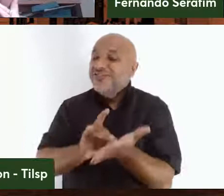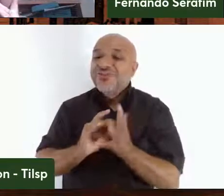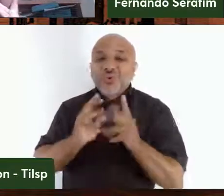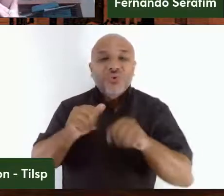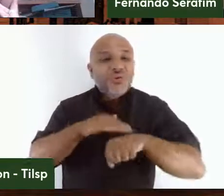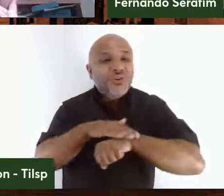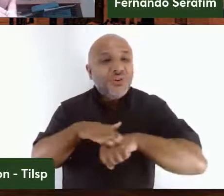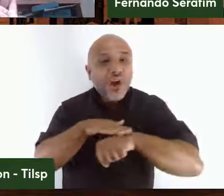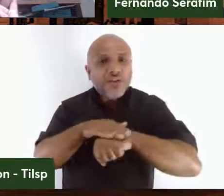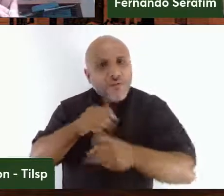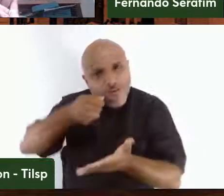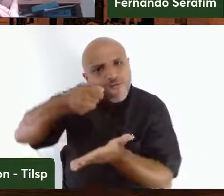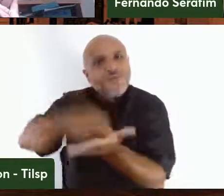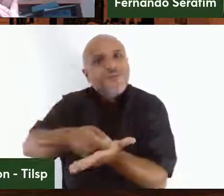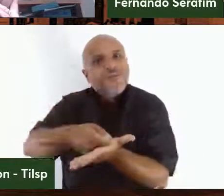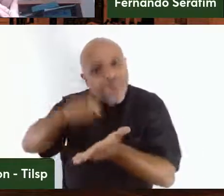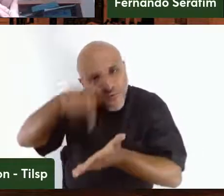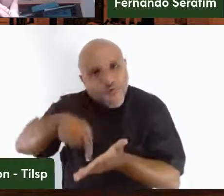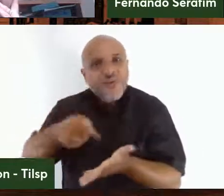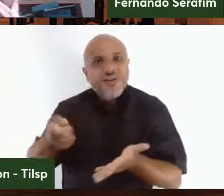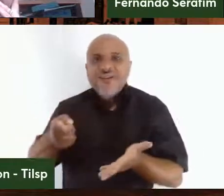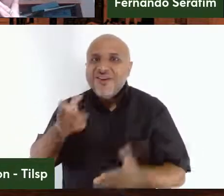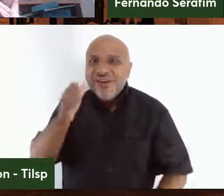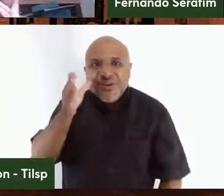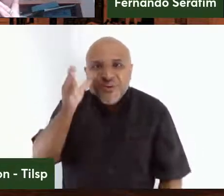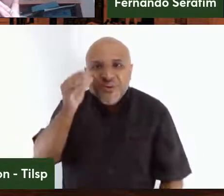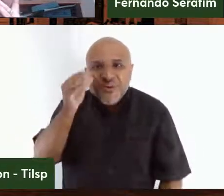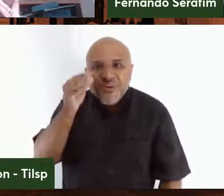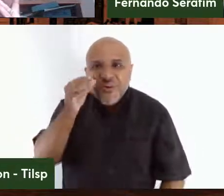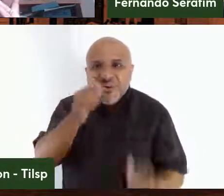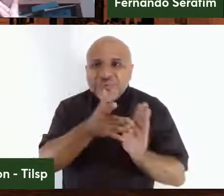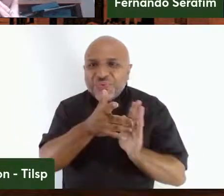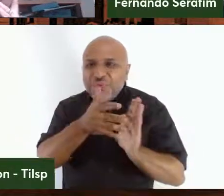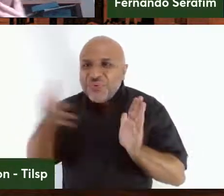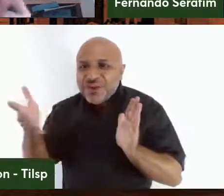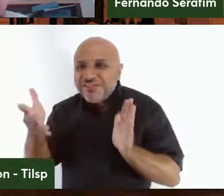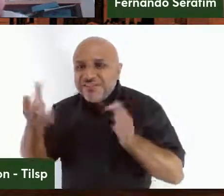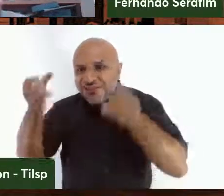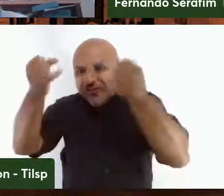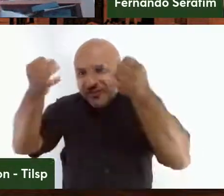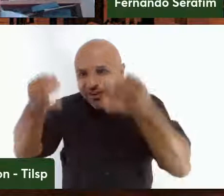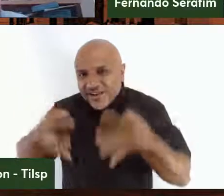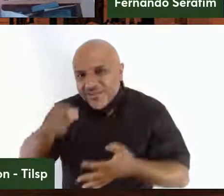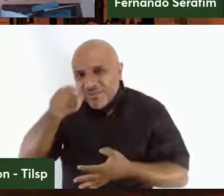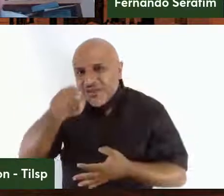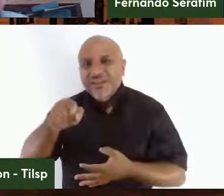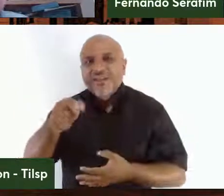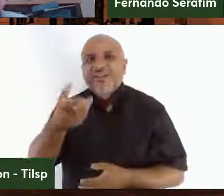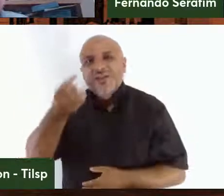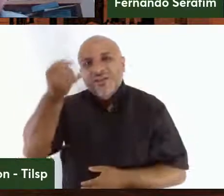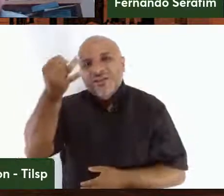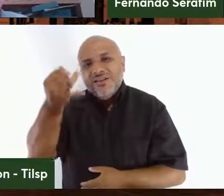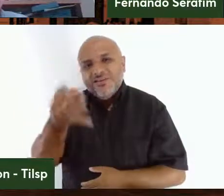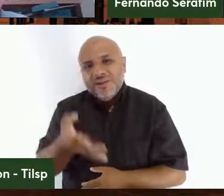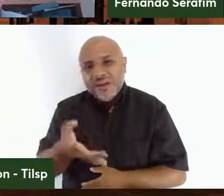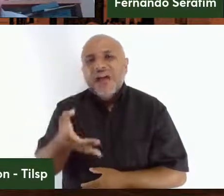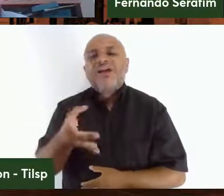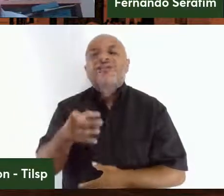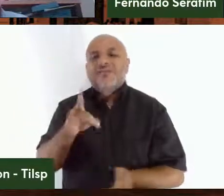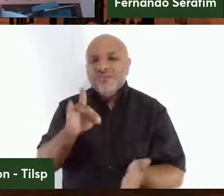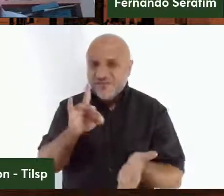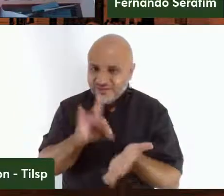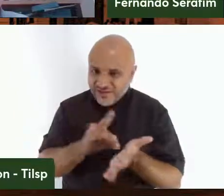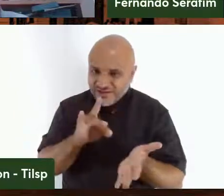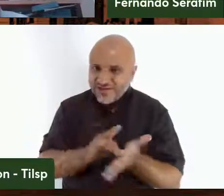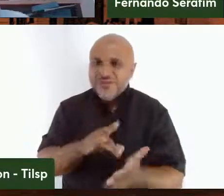Essa afirmação categórica e curioso, né? Justamente durante a fala na qual você dizia que, né, realmente a gente